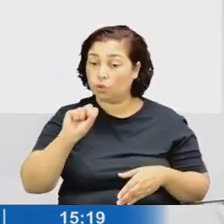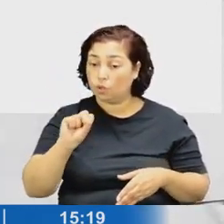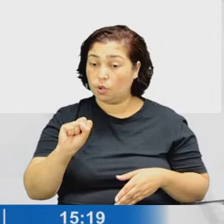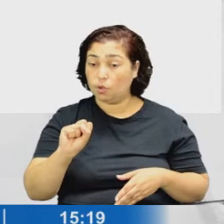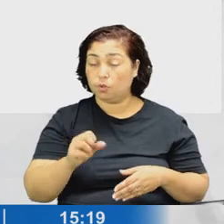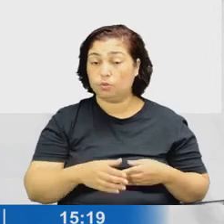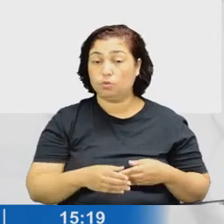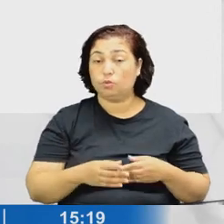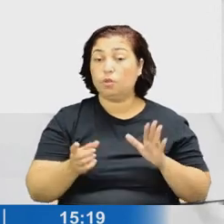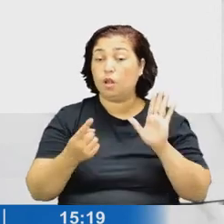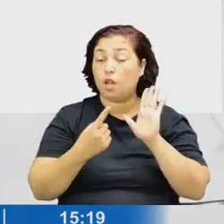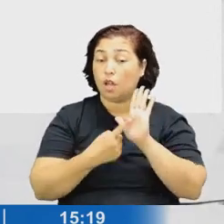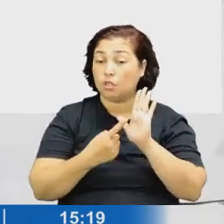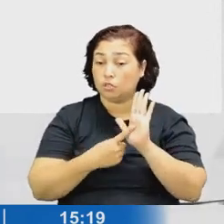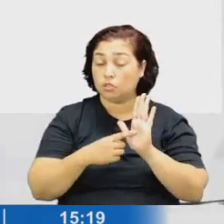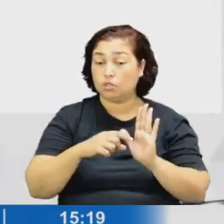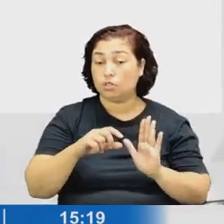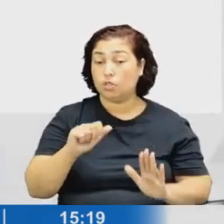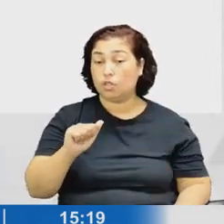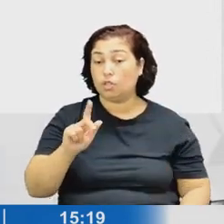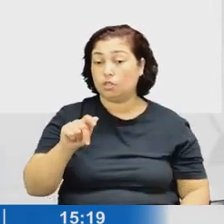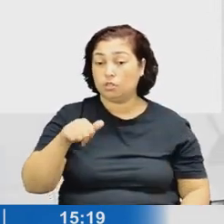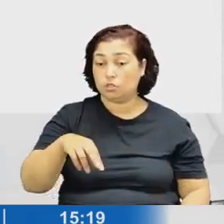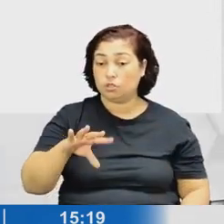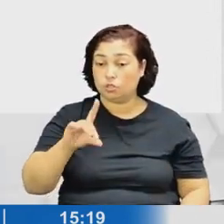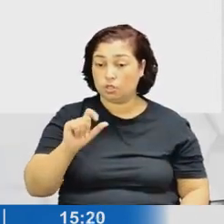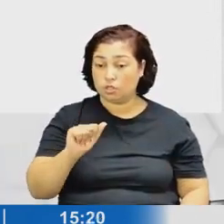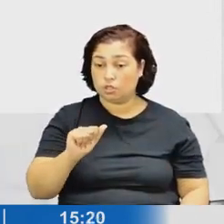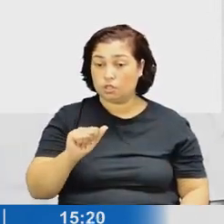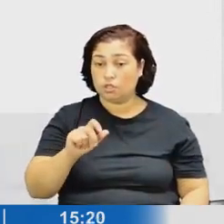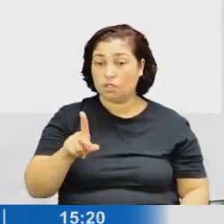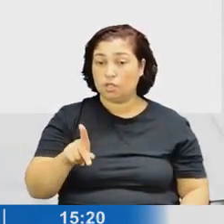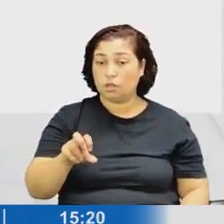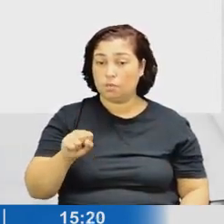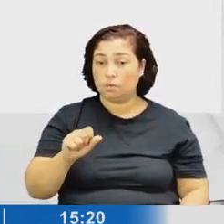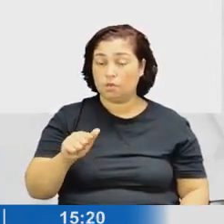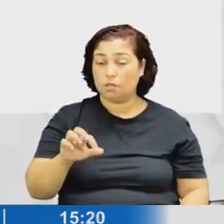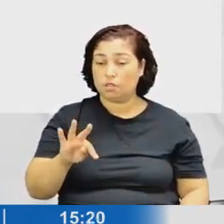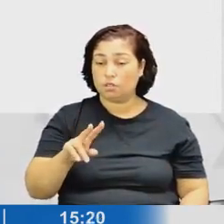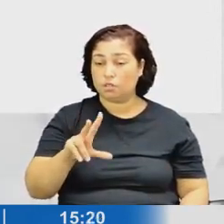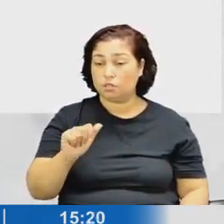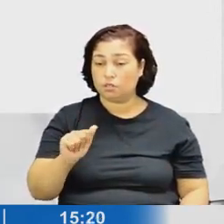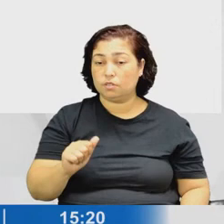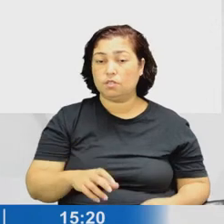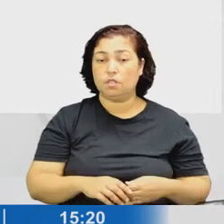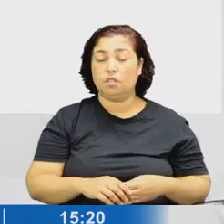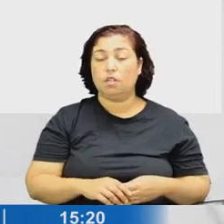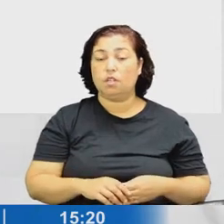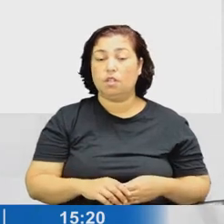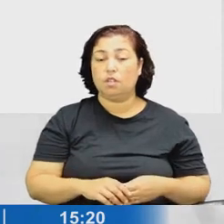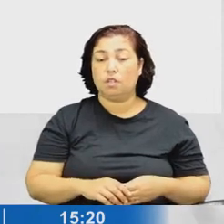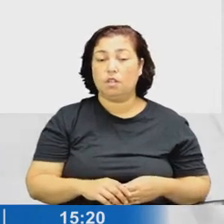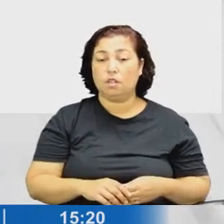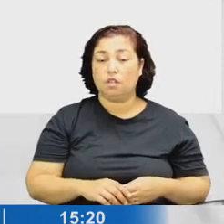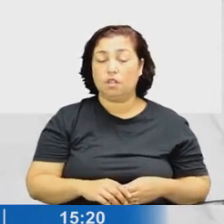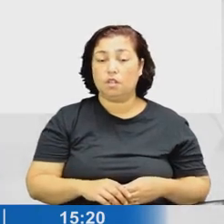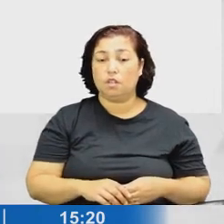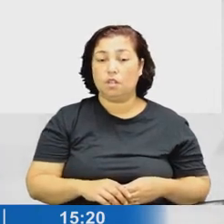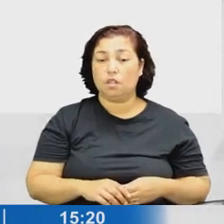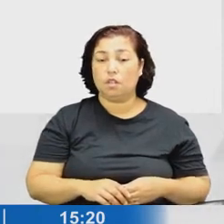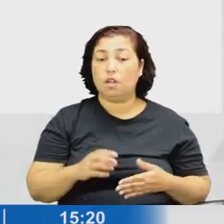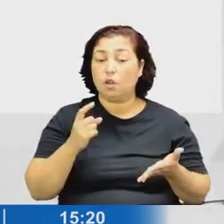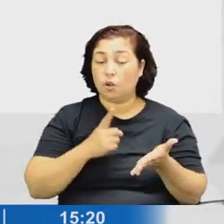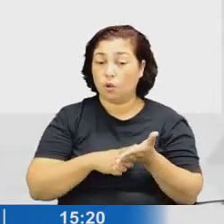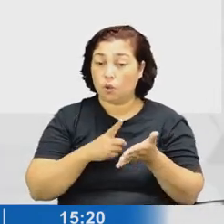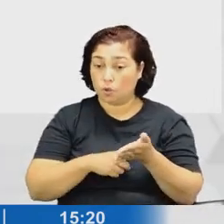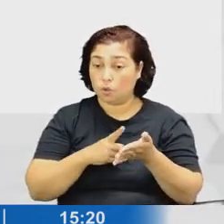agenda proativa que que é agenda proativa você tem agenda política normal diária são os compromissos